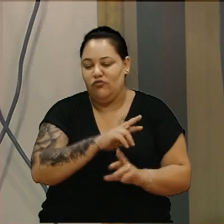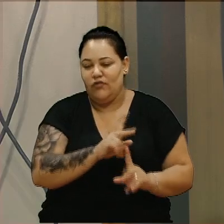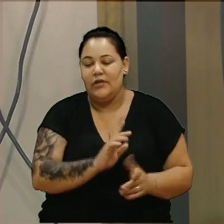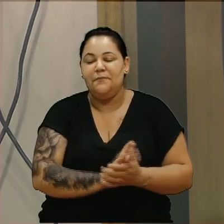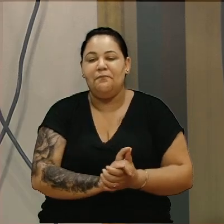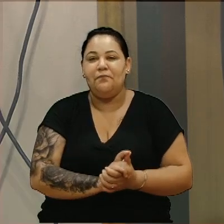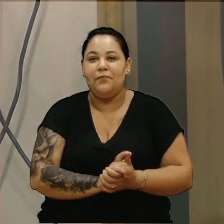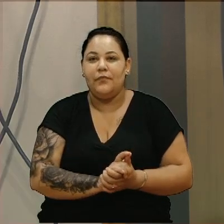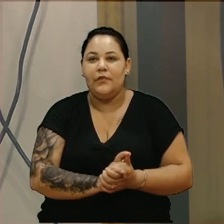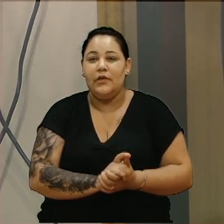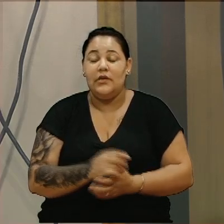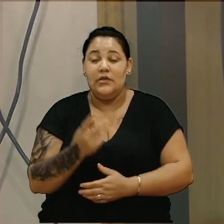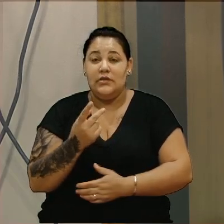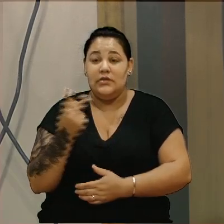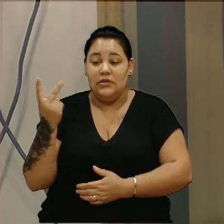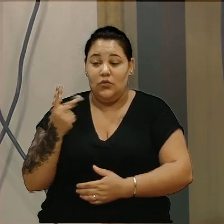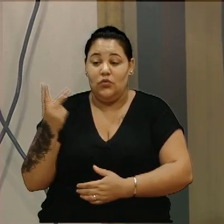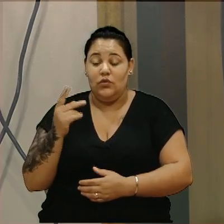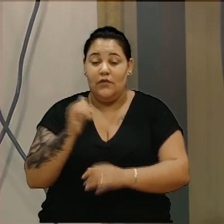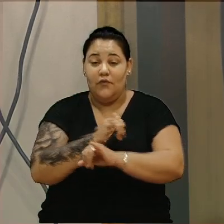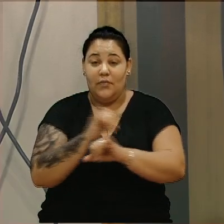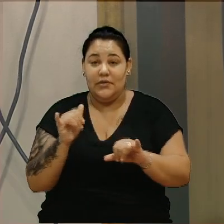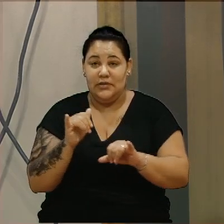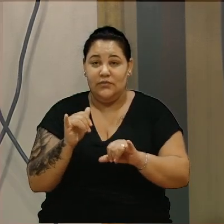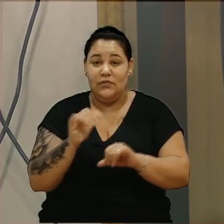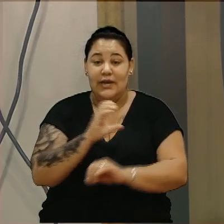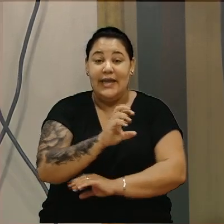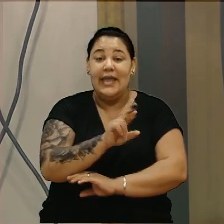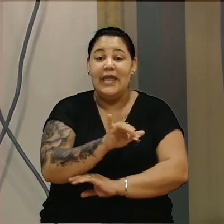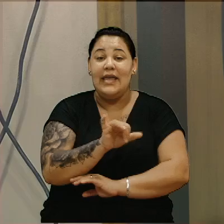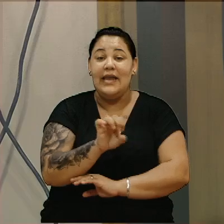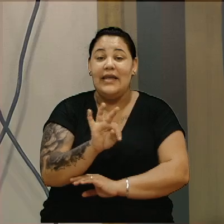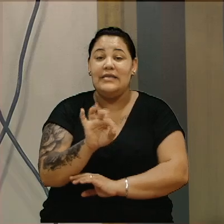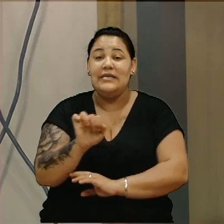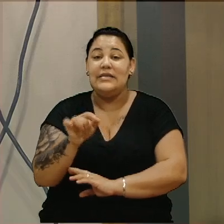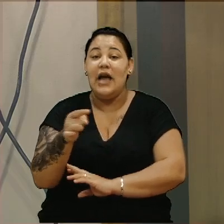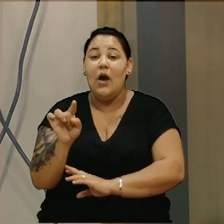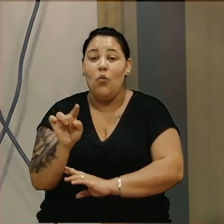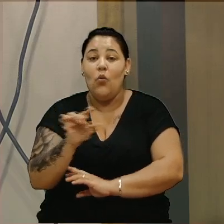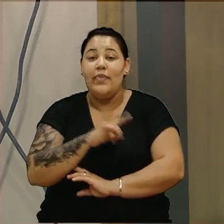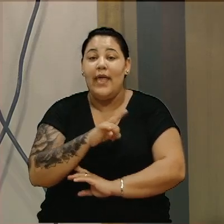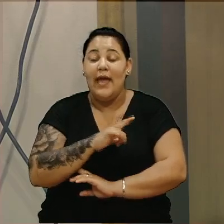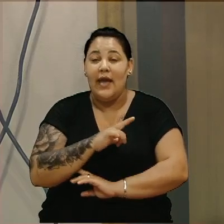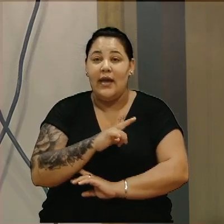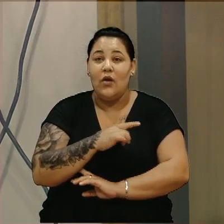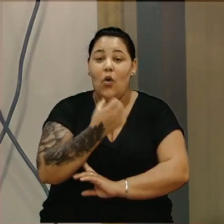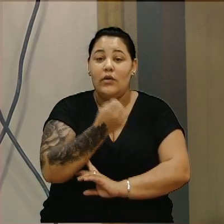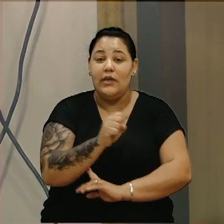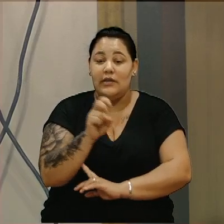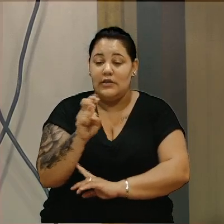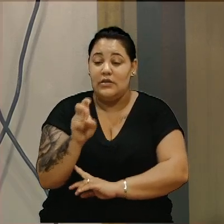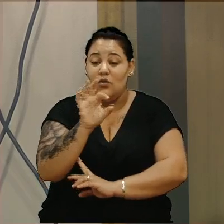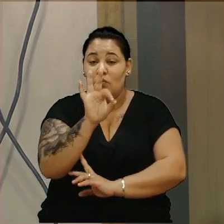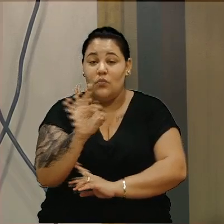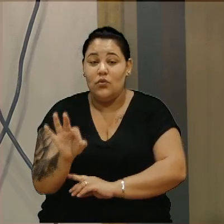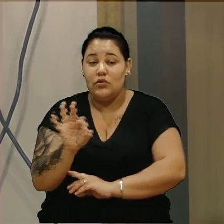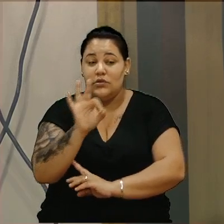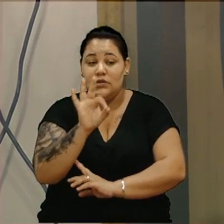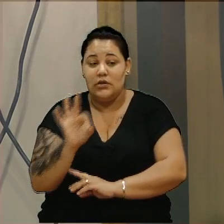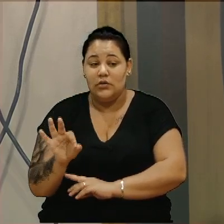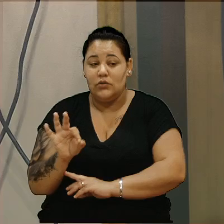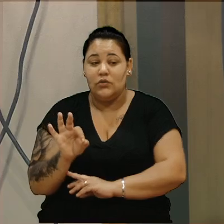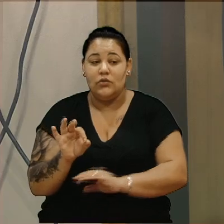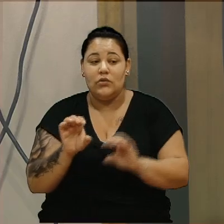último censo, cristãos aqui no nosso município em torno de 85% da população, né? E